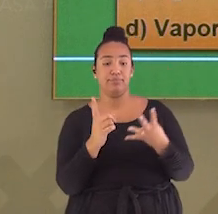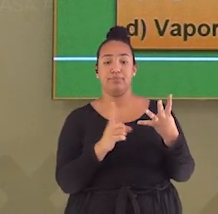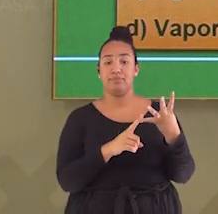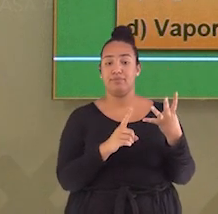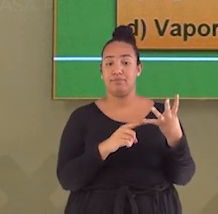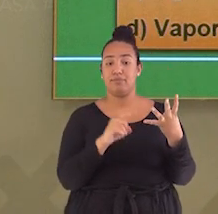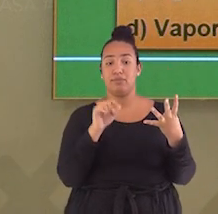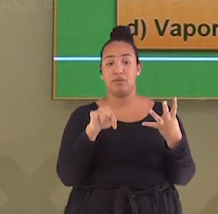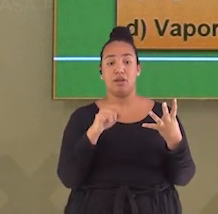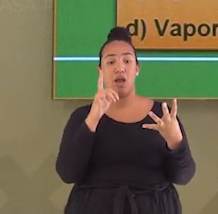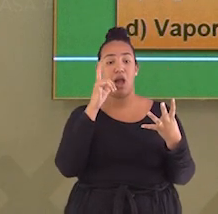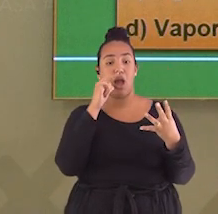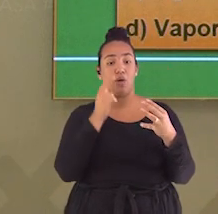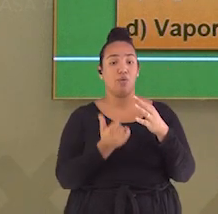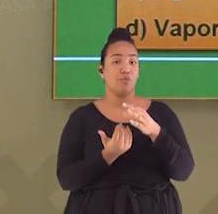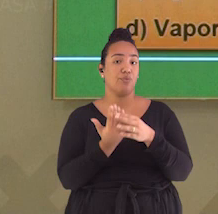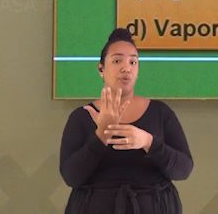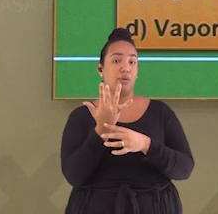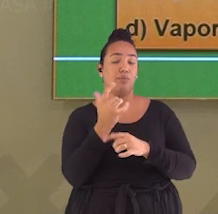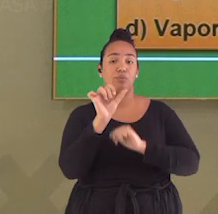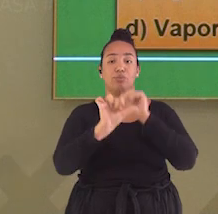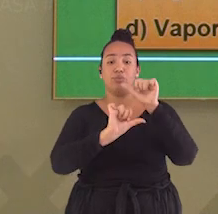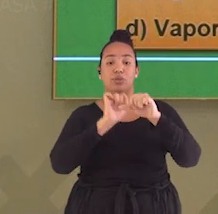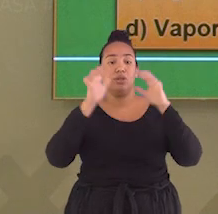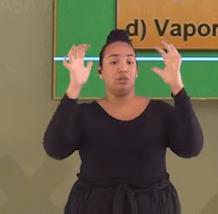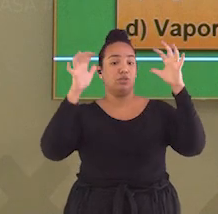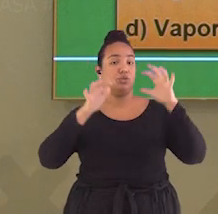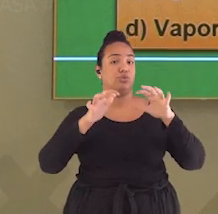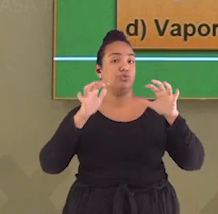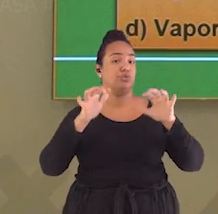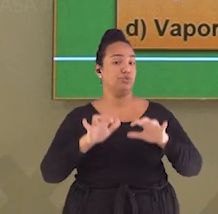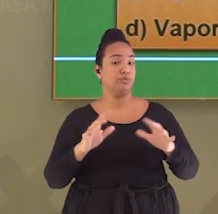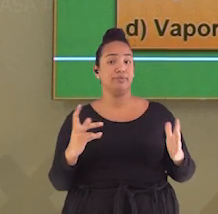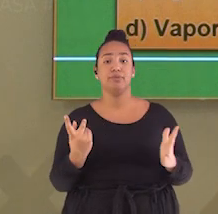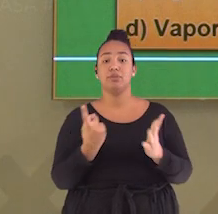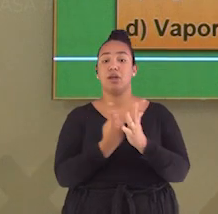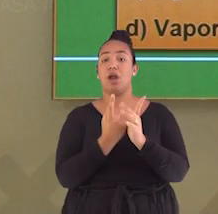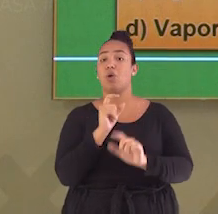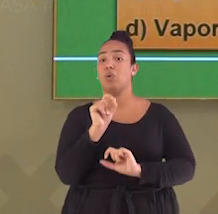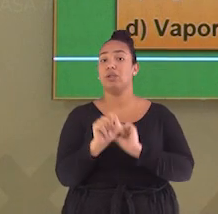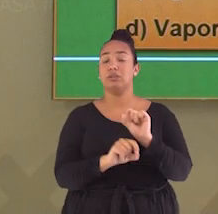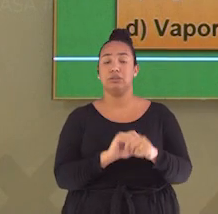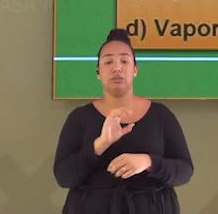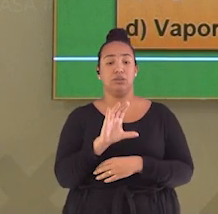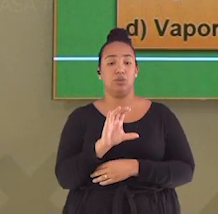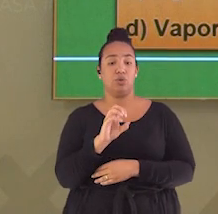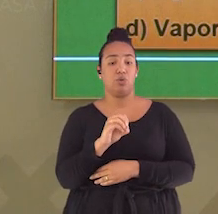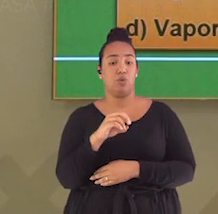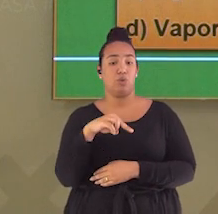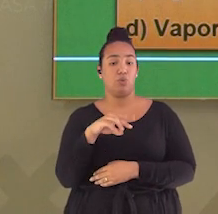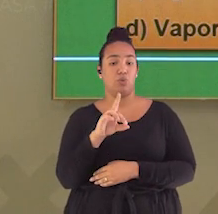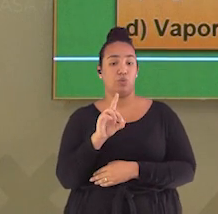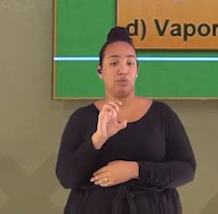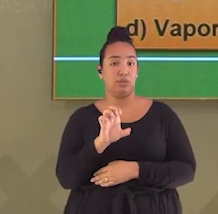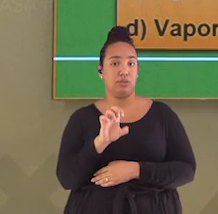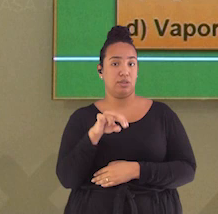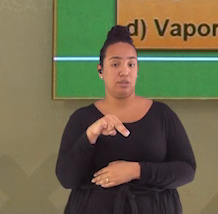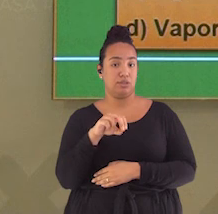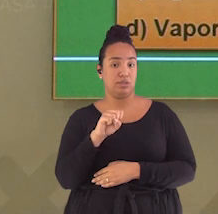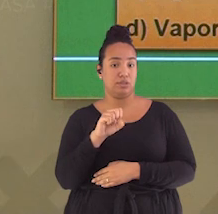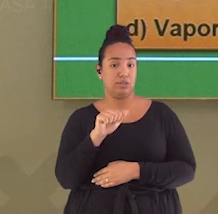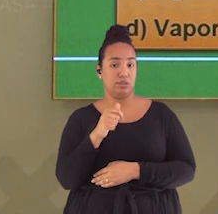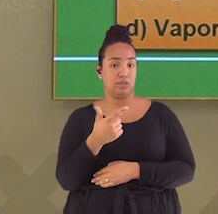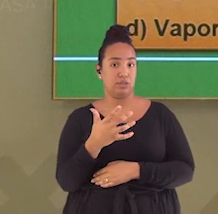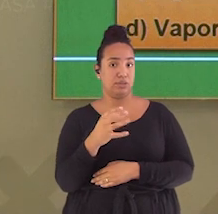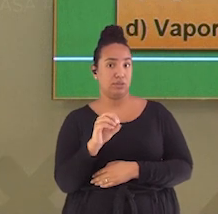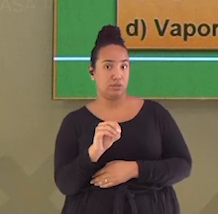de água se torna chuva. O que acontece? A condensação. Então, esse vapor,